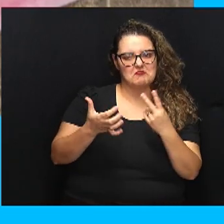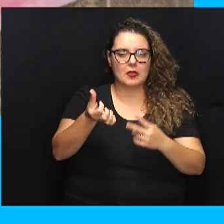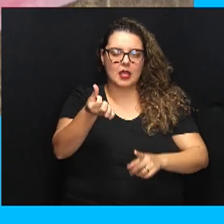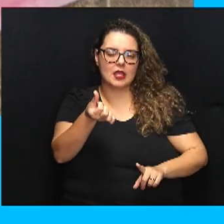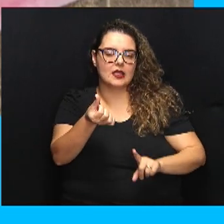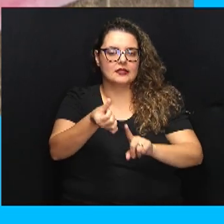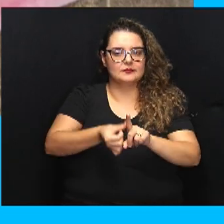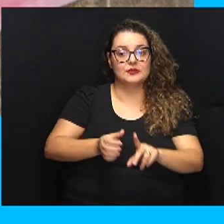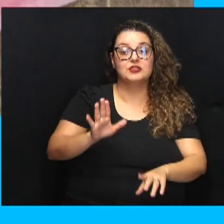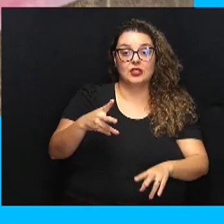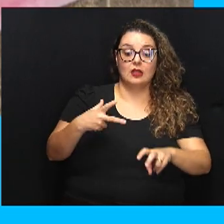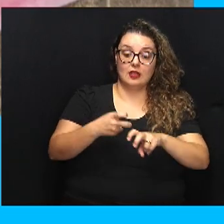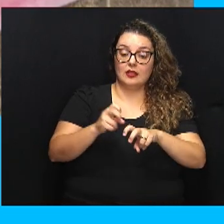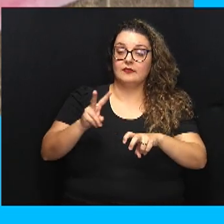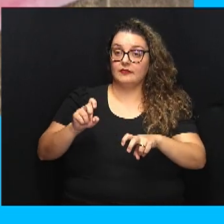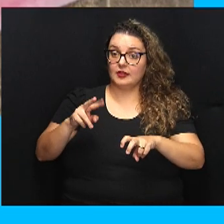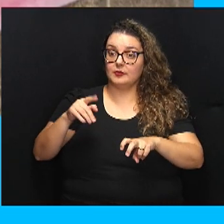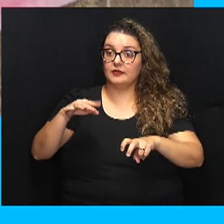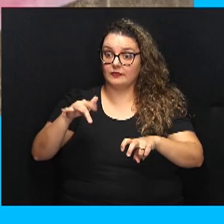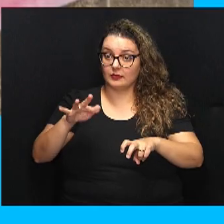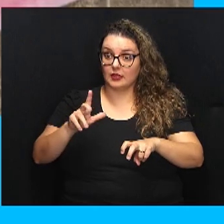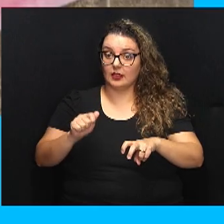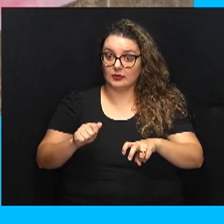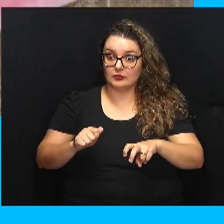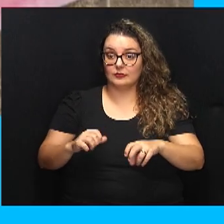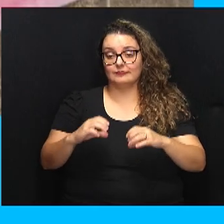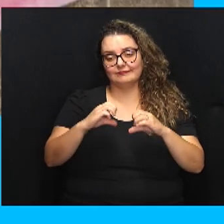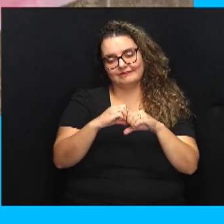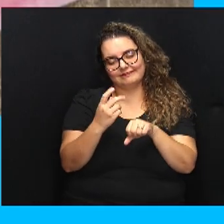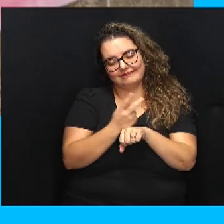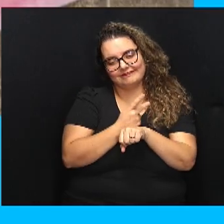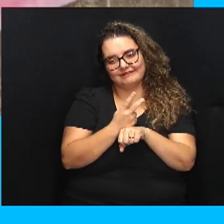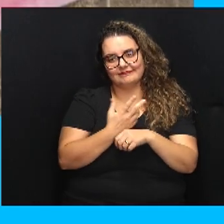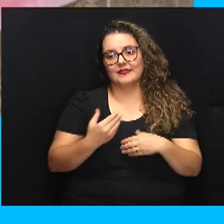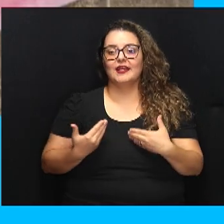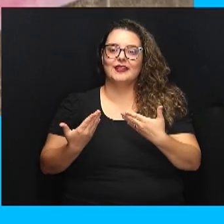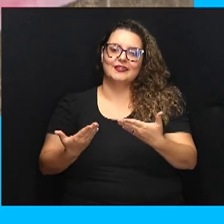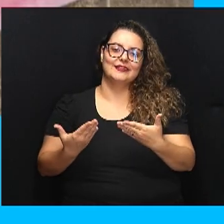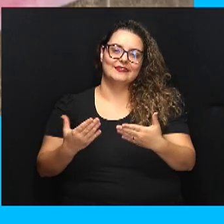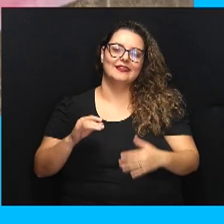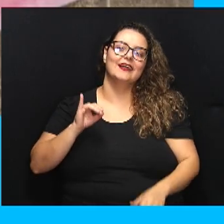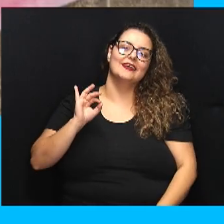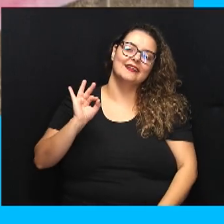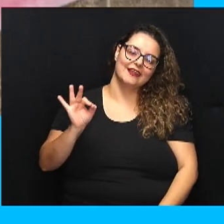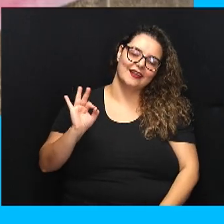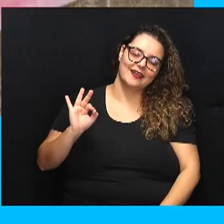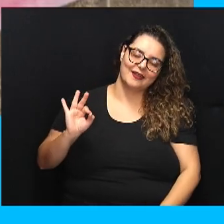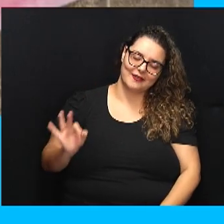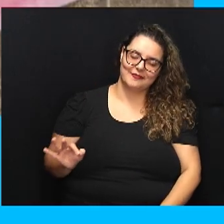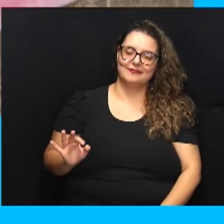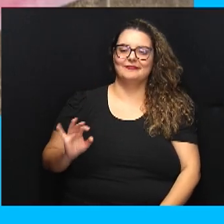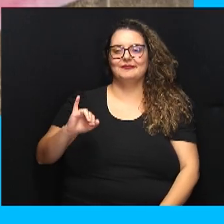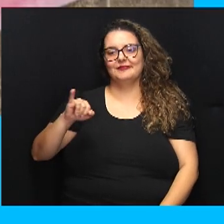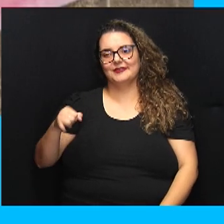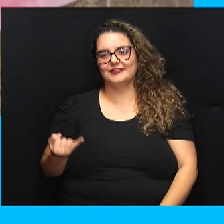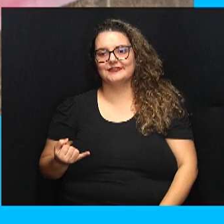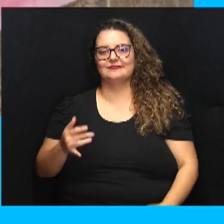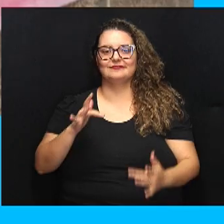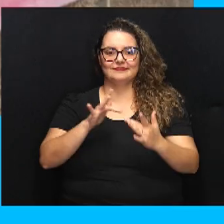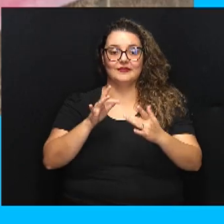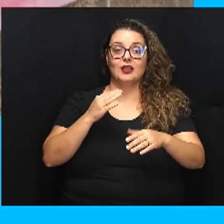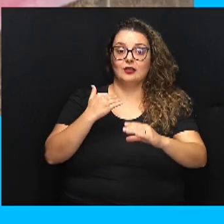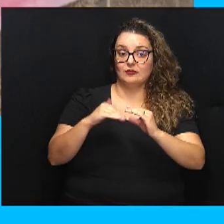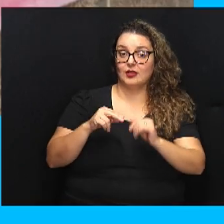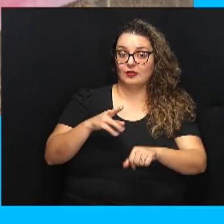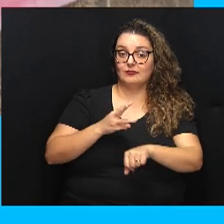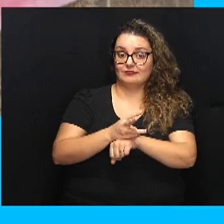Já está vermifugado e em busca de um lar amoroso. Dê a ele essa chance. O contato também é pelo e-mail